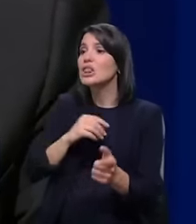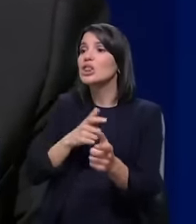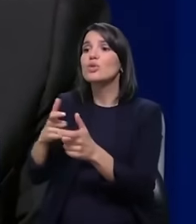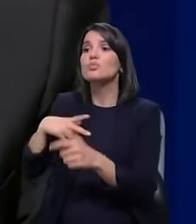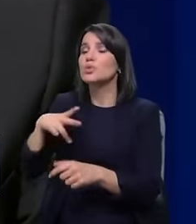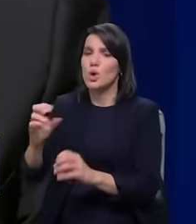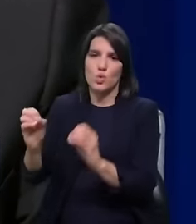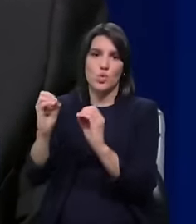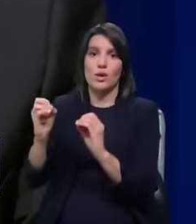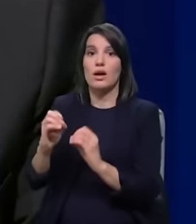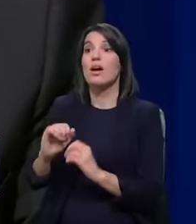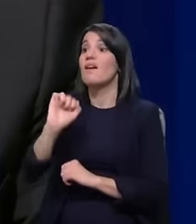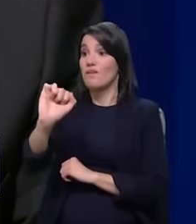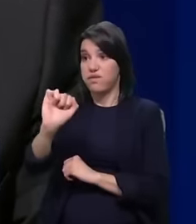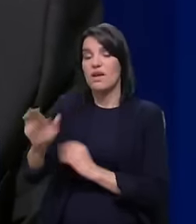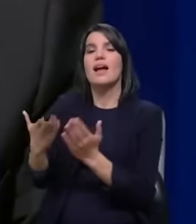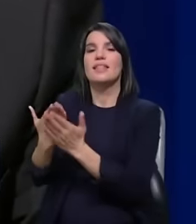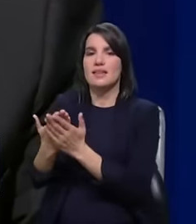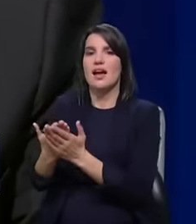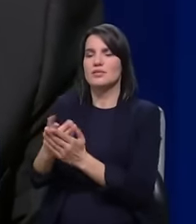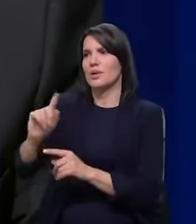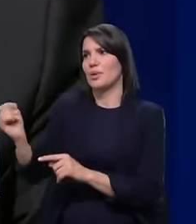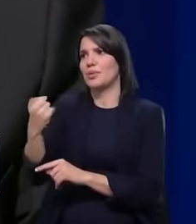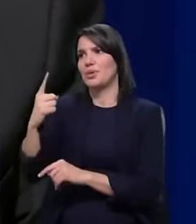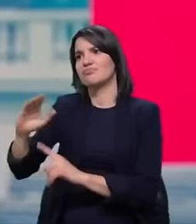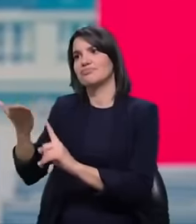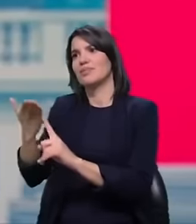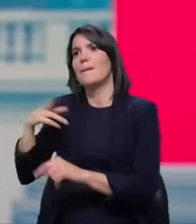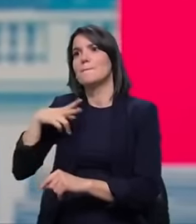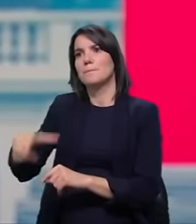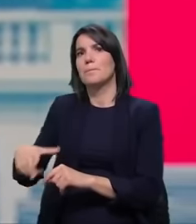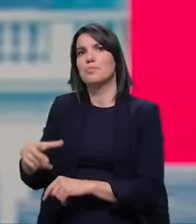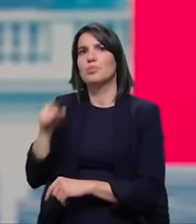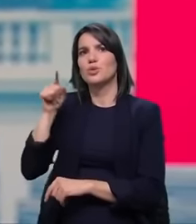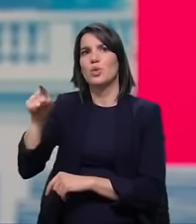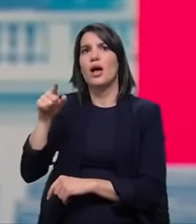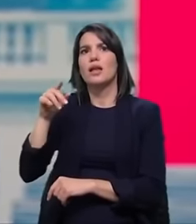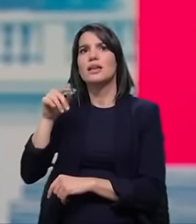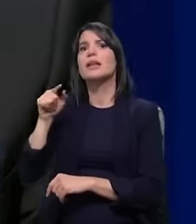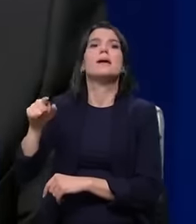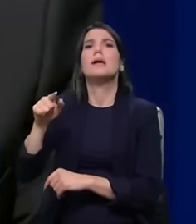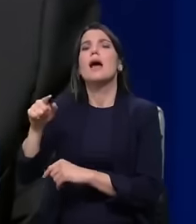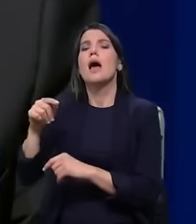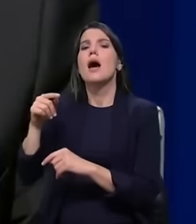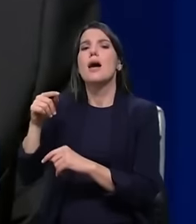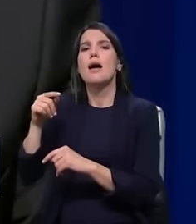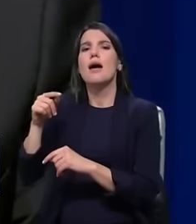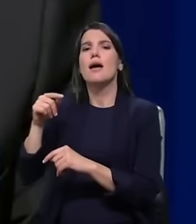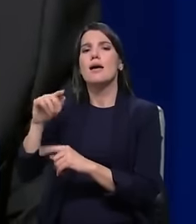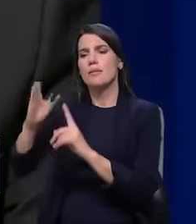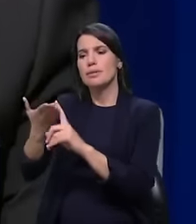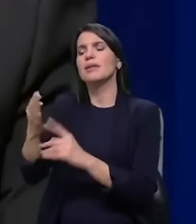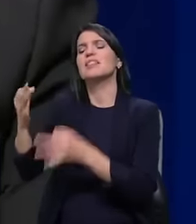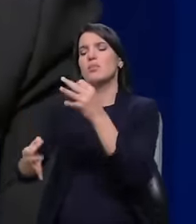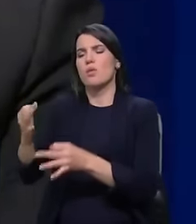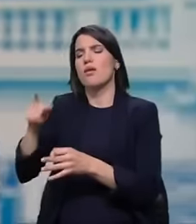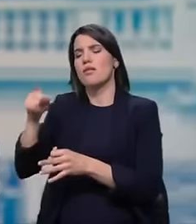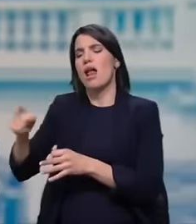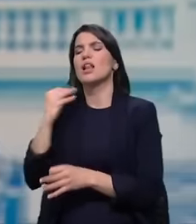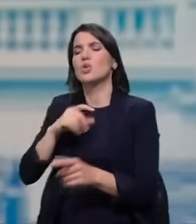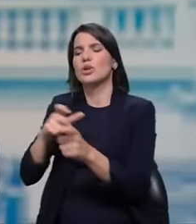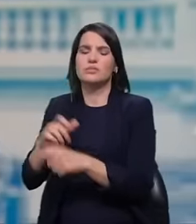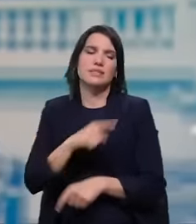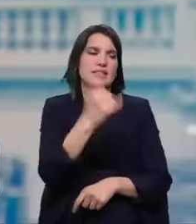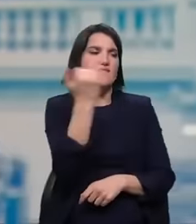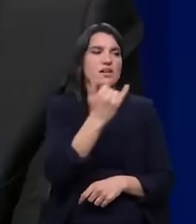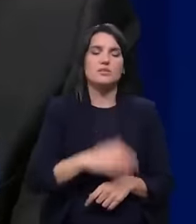Portugal. Os seus candidatos estão condenados em tribunal por terrorismo. Isso é falso, não tem. Não é falso, tem que ir ver notícias, que é para ver. É falso, isso é. Pelo